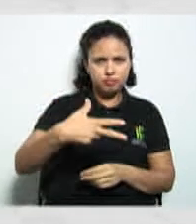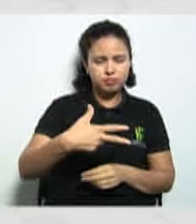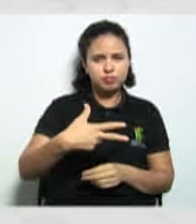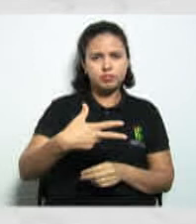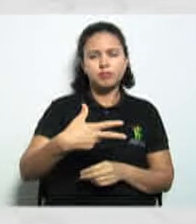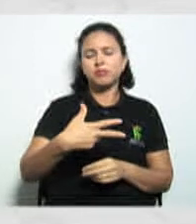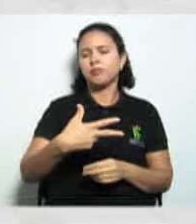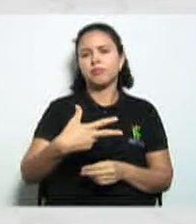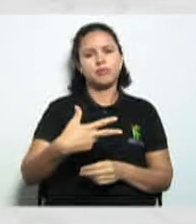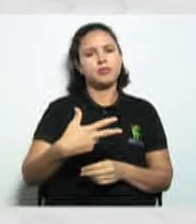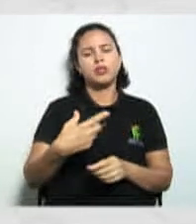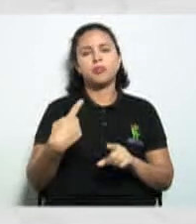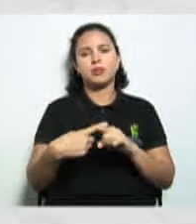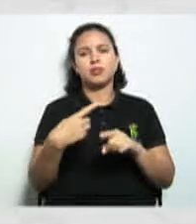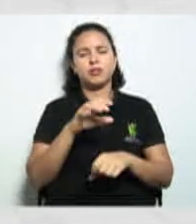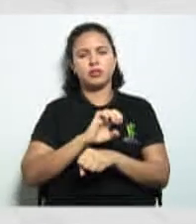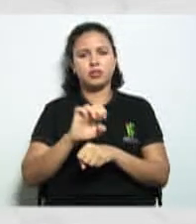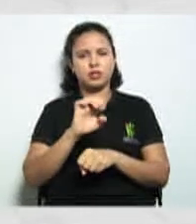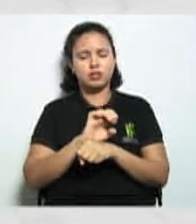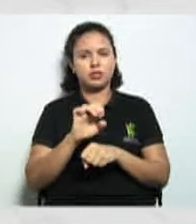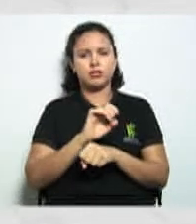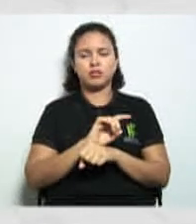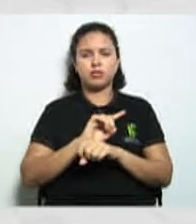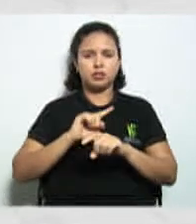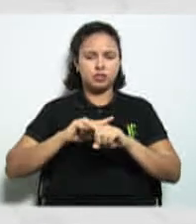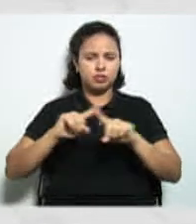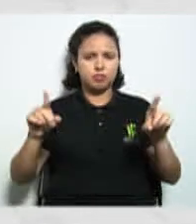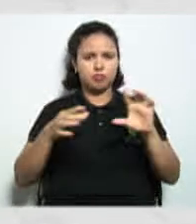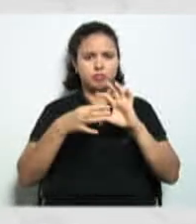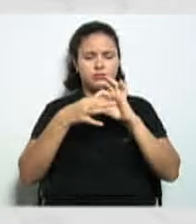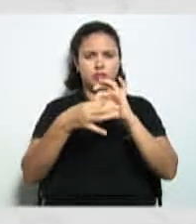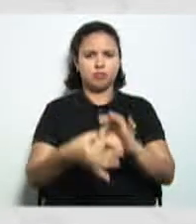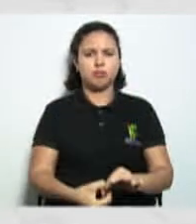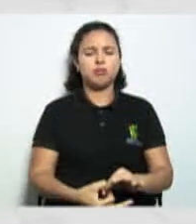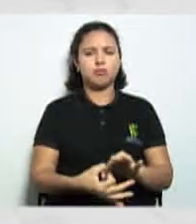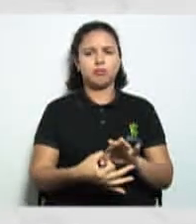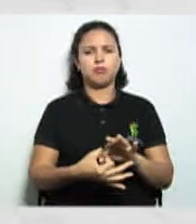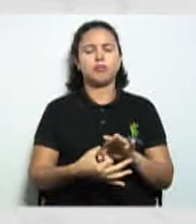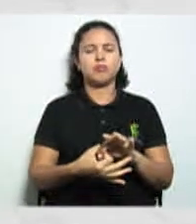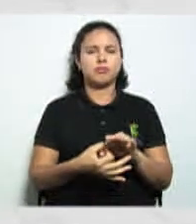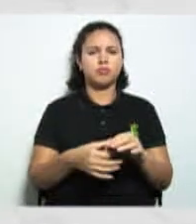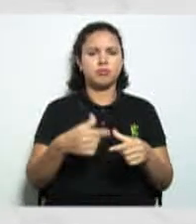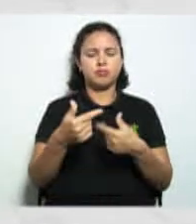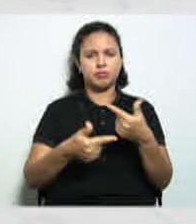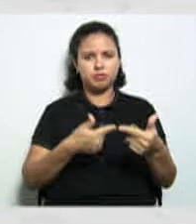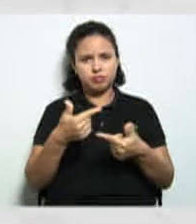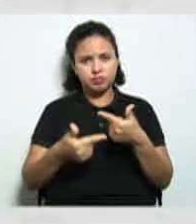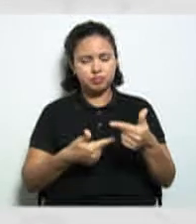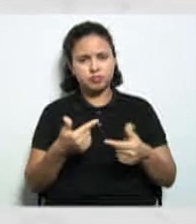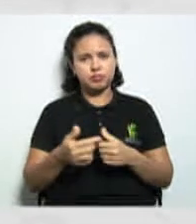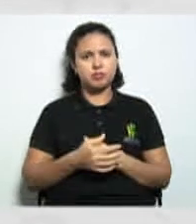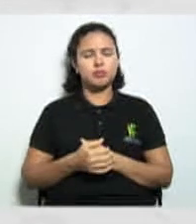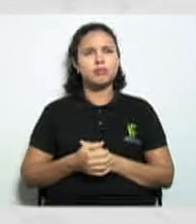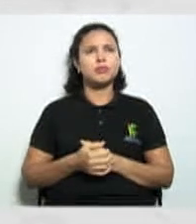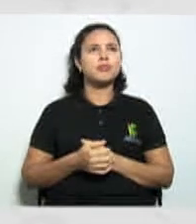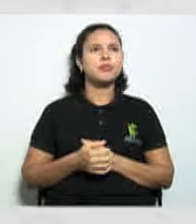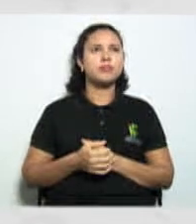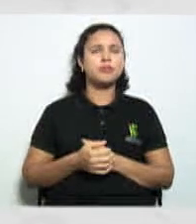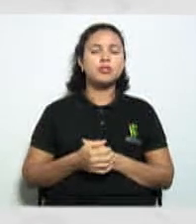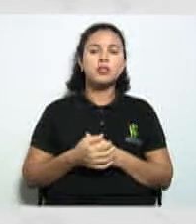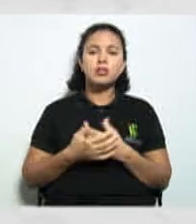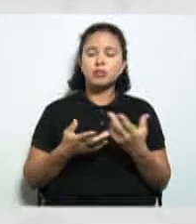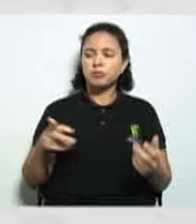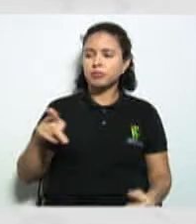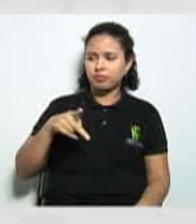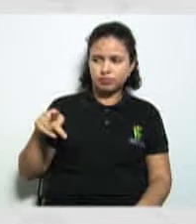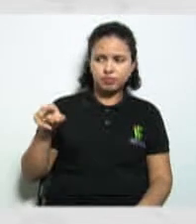de emprego? O estágio não é uma relação de emprego. Você está certa disso, professora Ariagem?